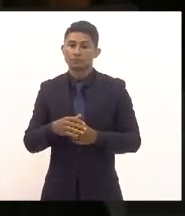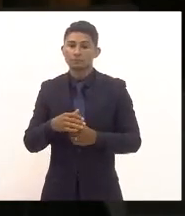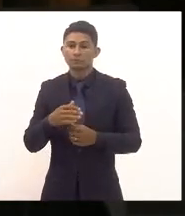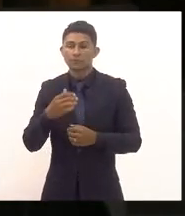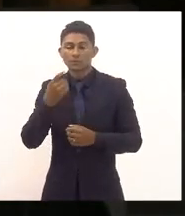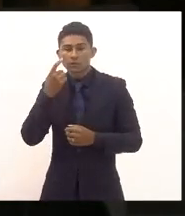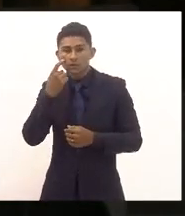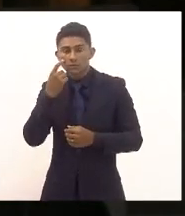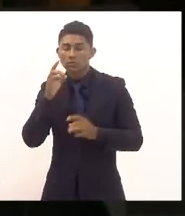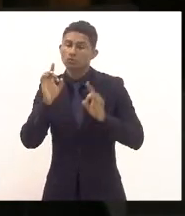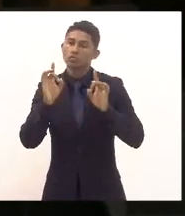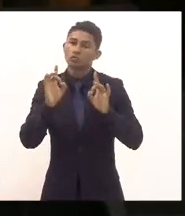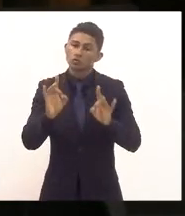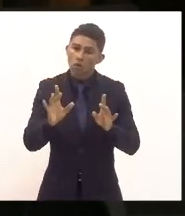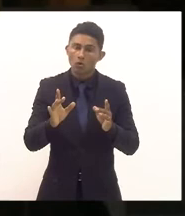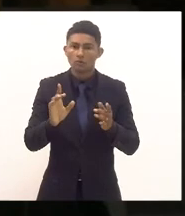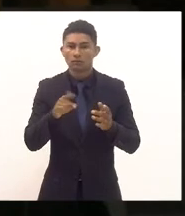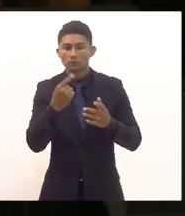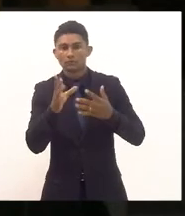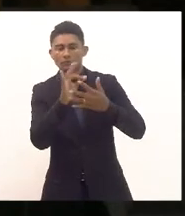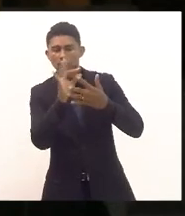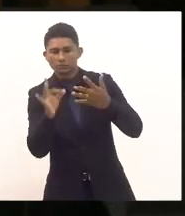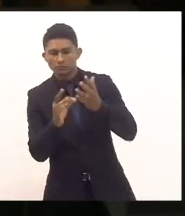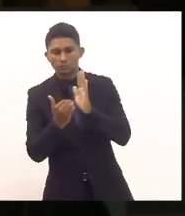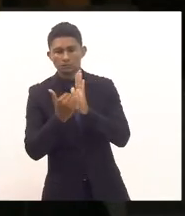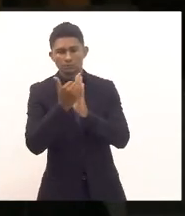a essa lei complementar